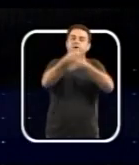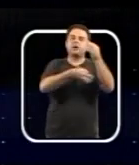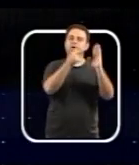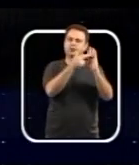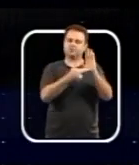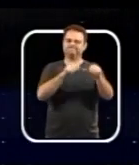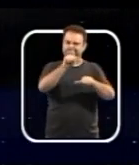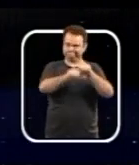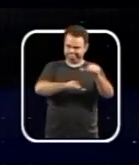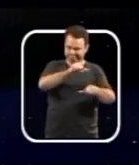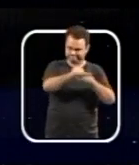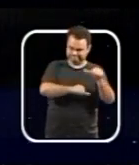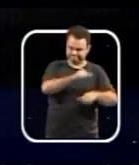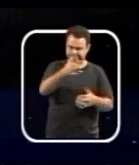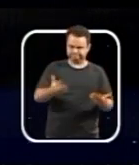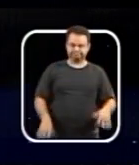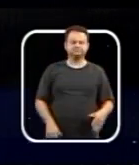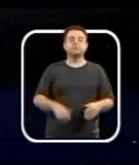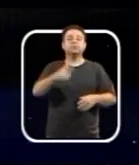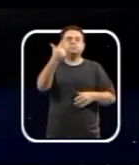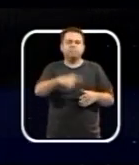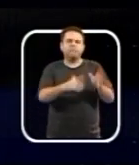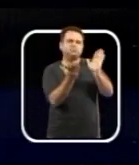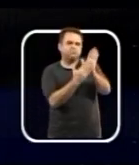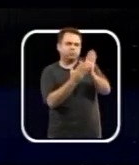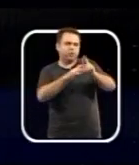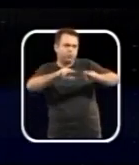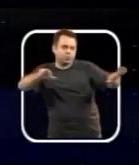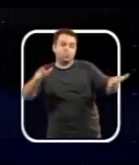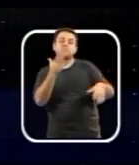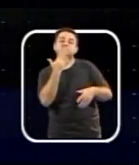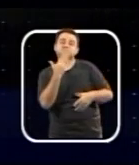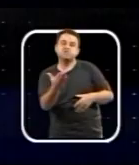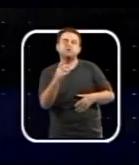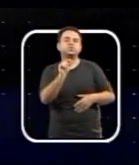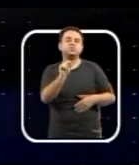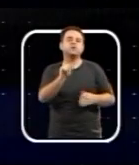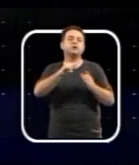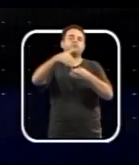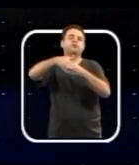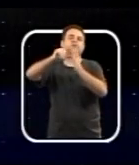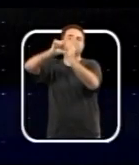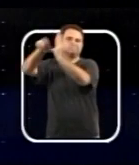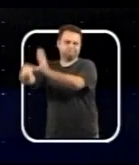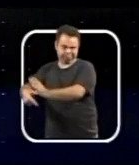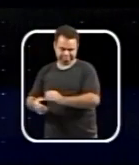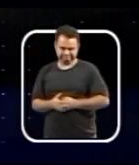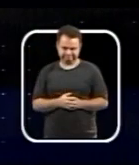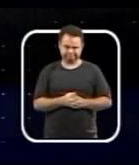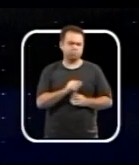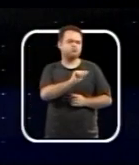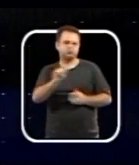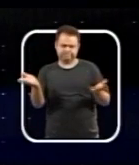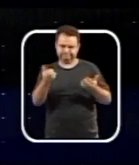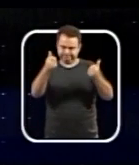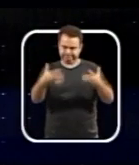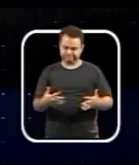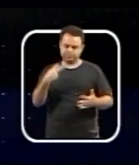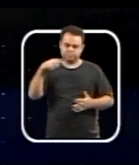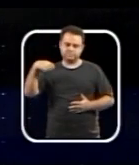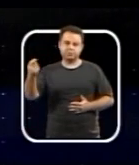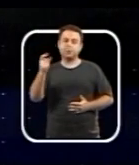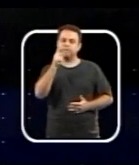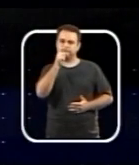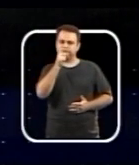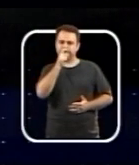na legalidade. As demais propostas em pauta tiveram pedido de vista e foram adiadas. Projeto de resolução de Pedro